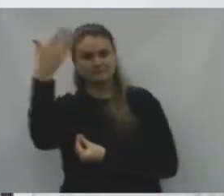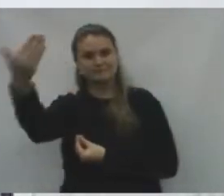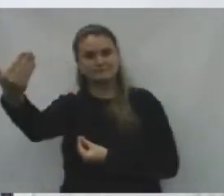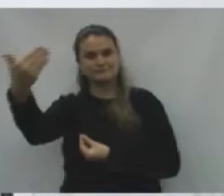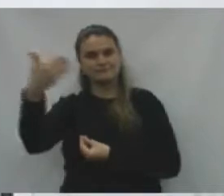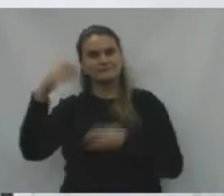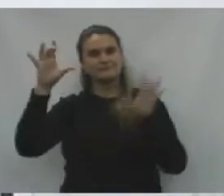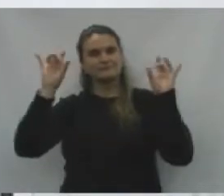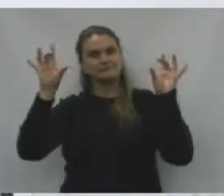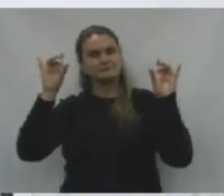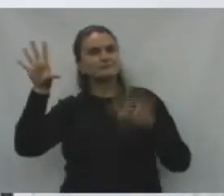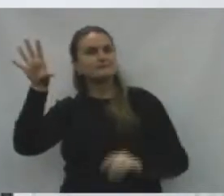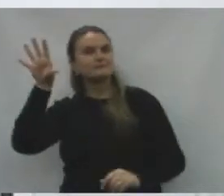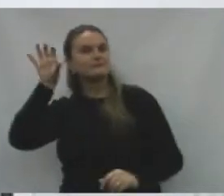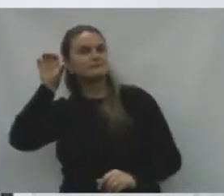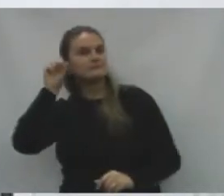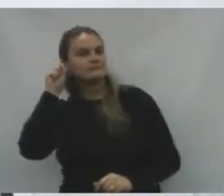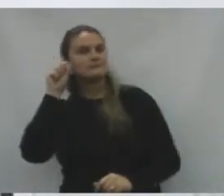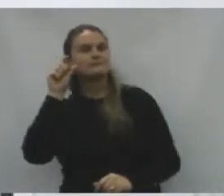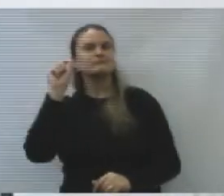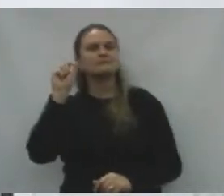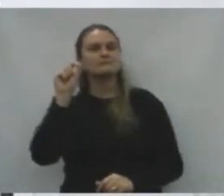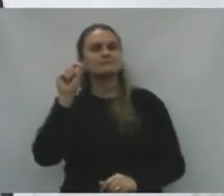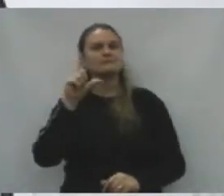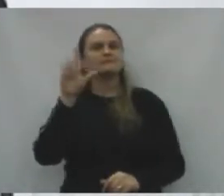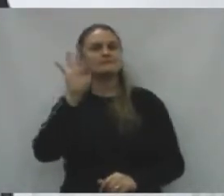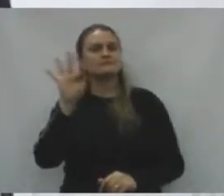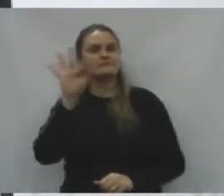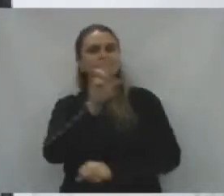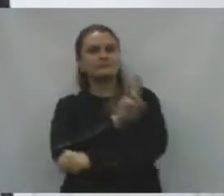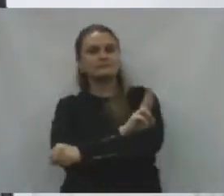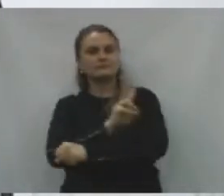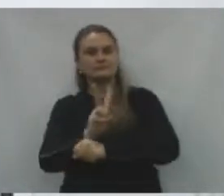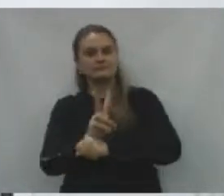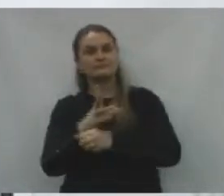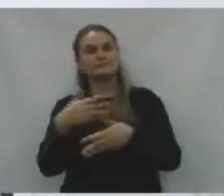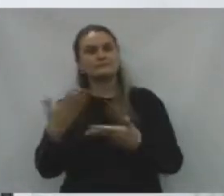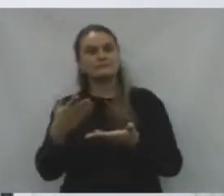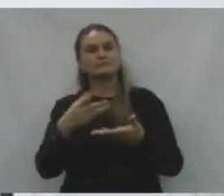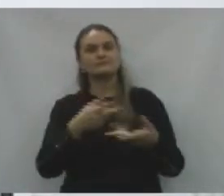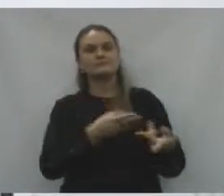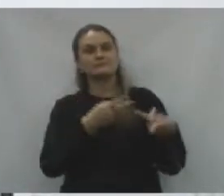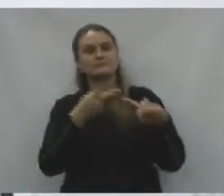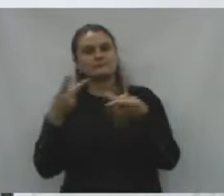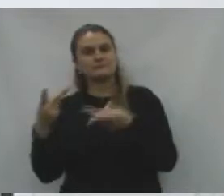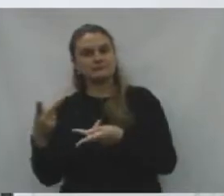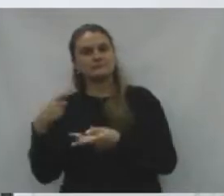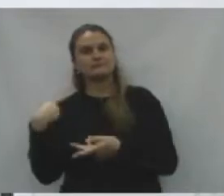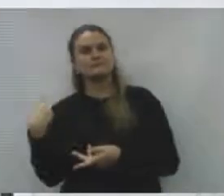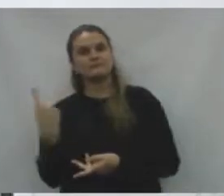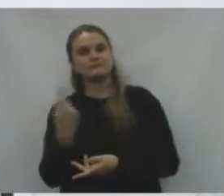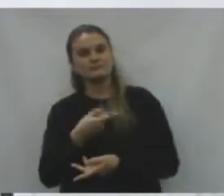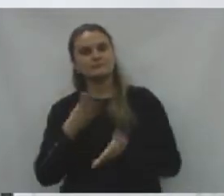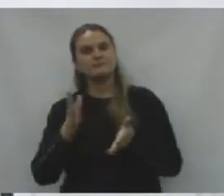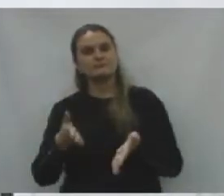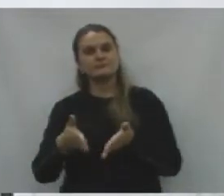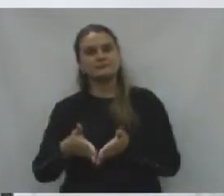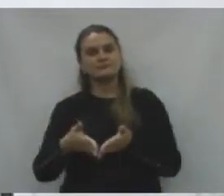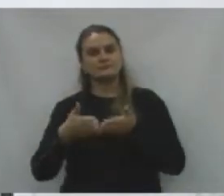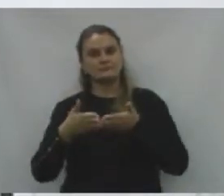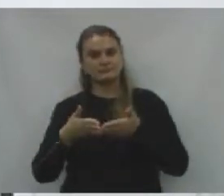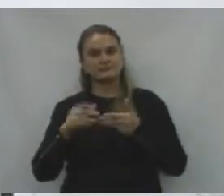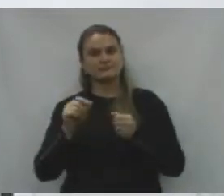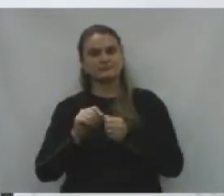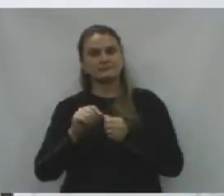especial para ouvir um pouquinho sobre a Uniuv. Um convite que nós já tínhamos pedido para que